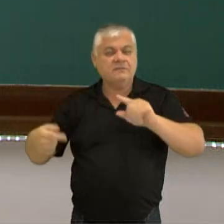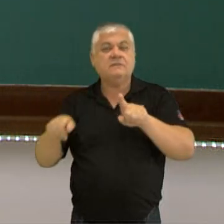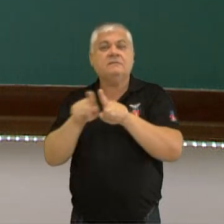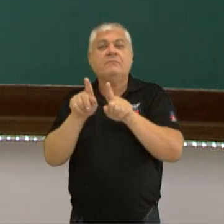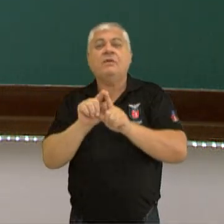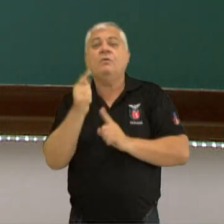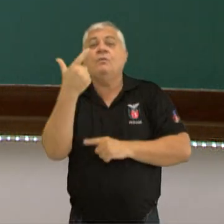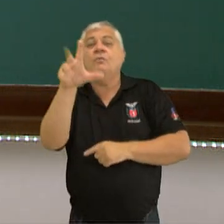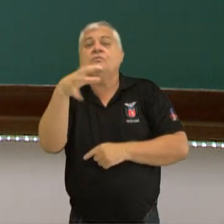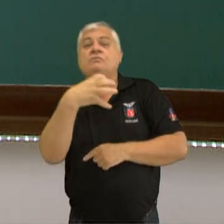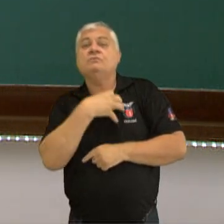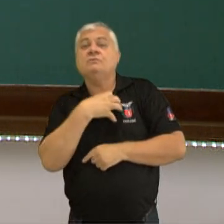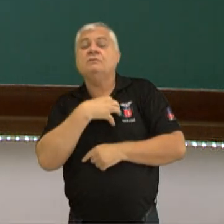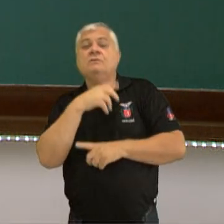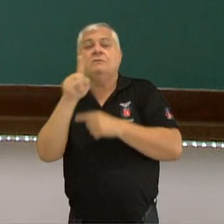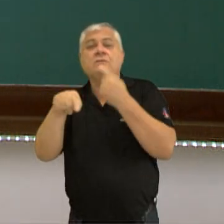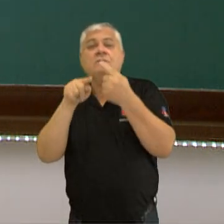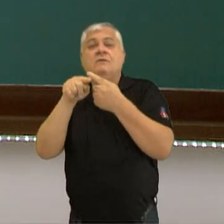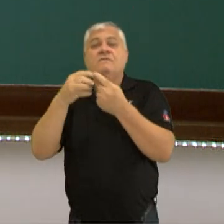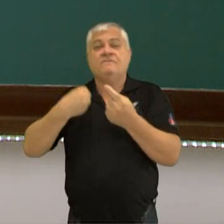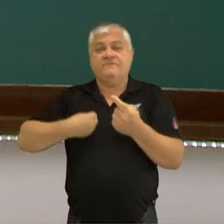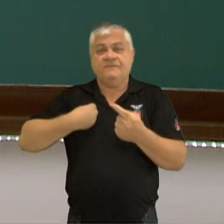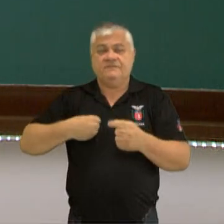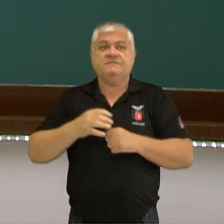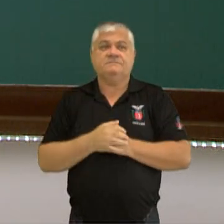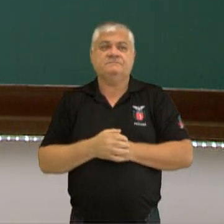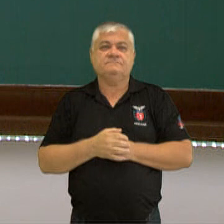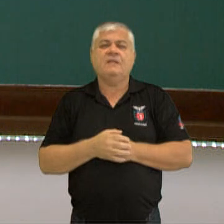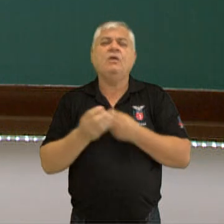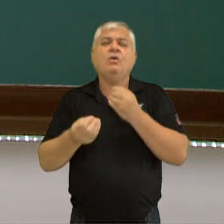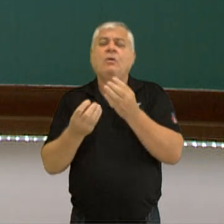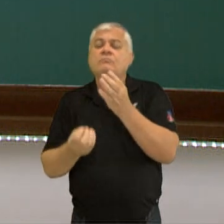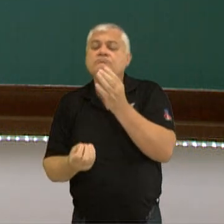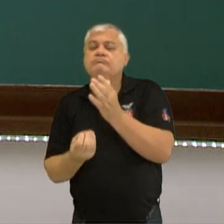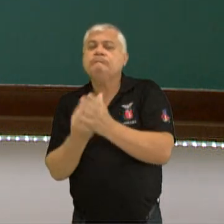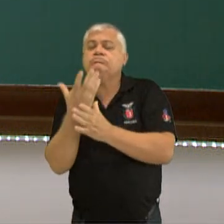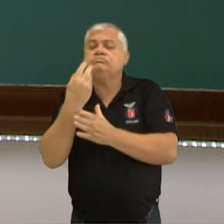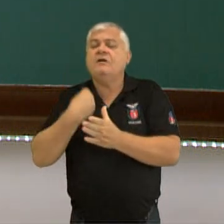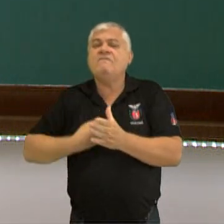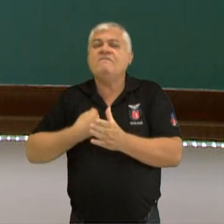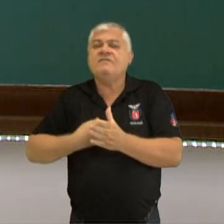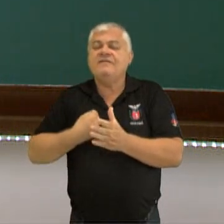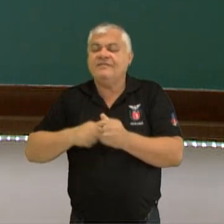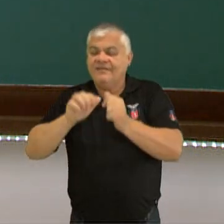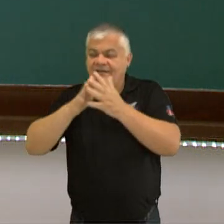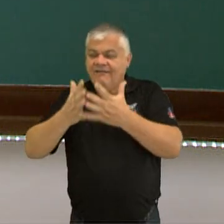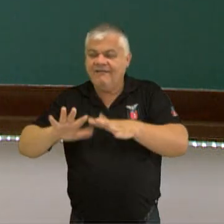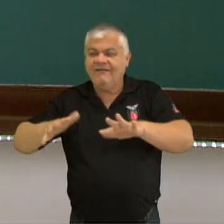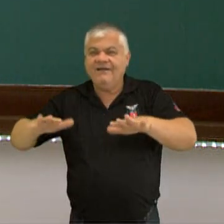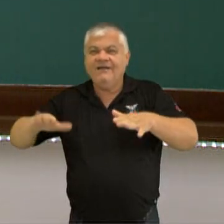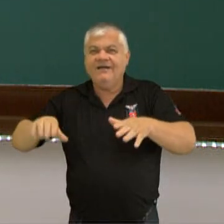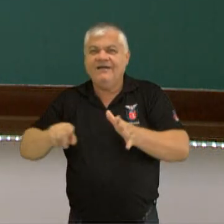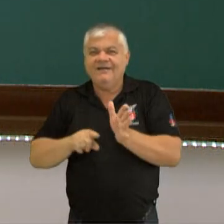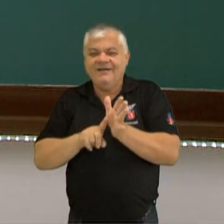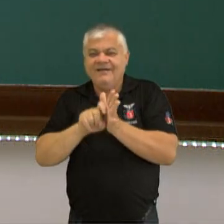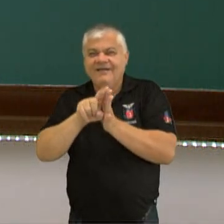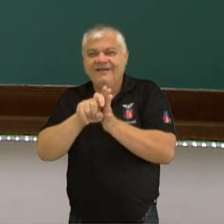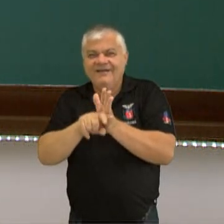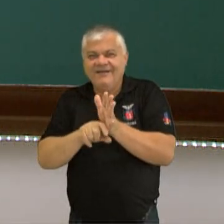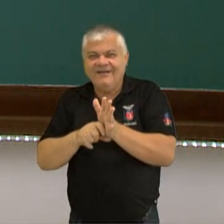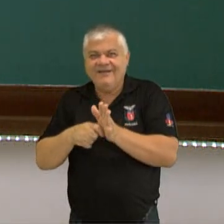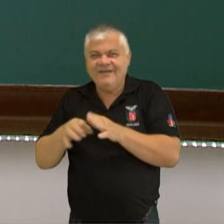outras relacionadas ao surgimento da vida. E a origem da vida nos oceanos primitivos, que essa água agora no estado